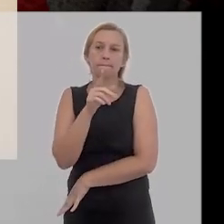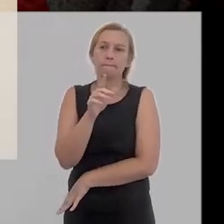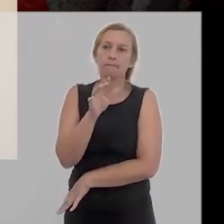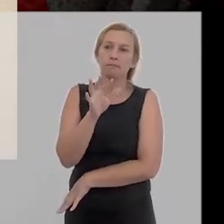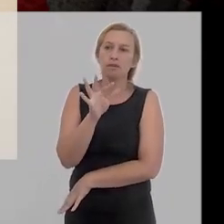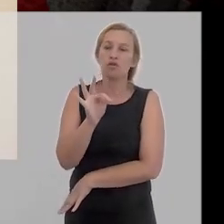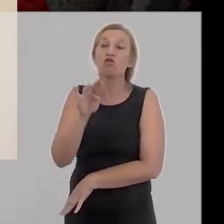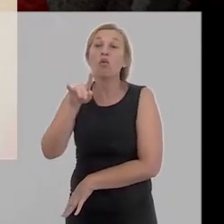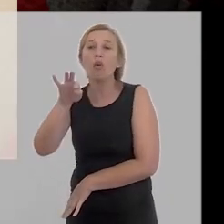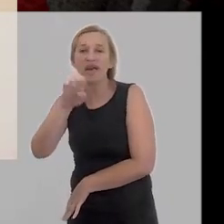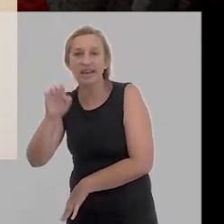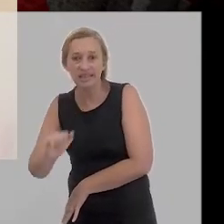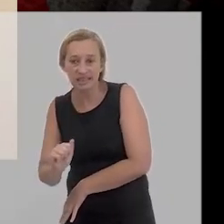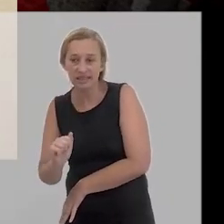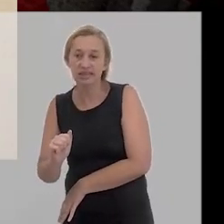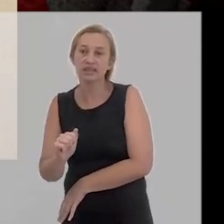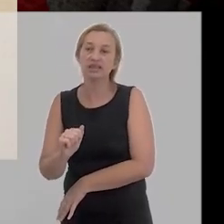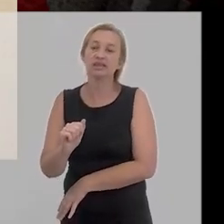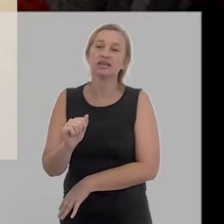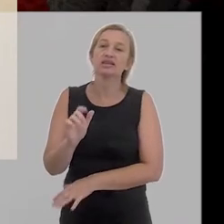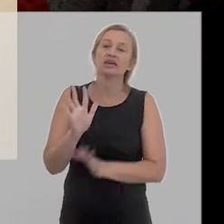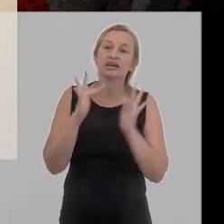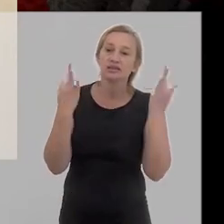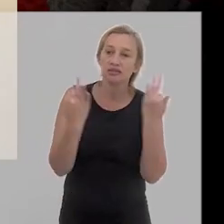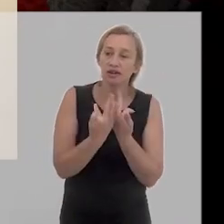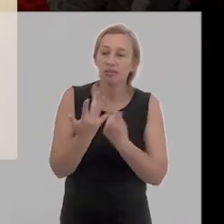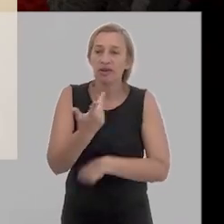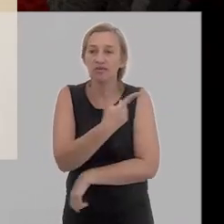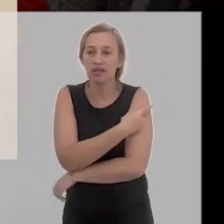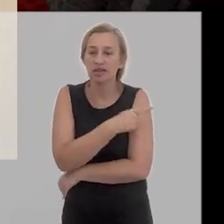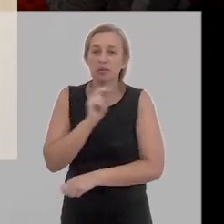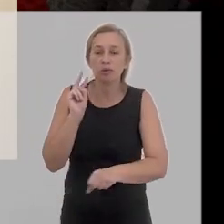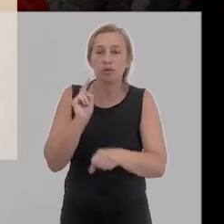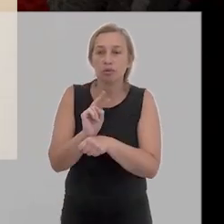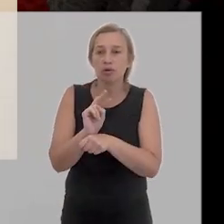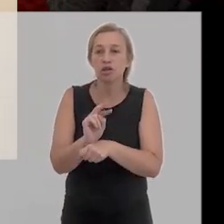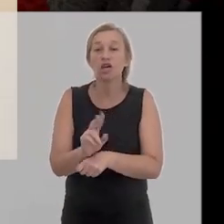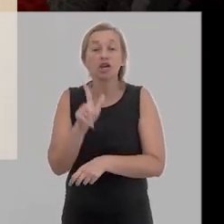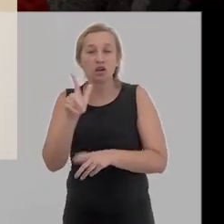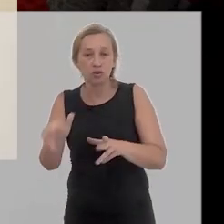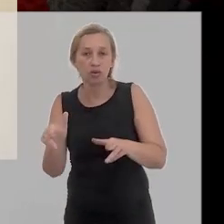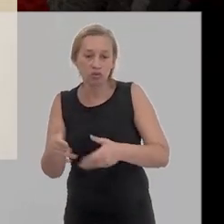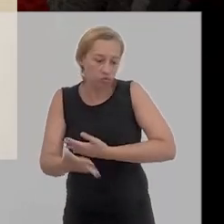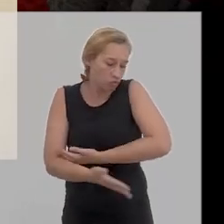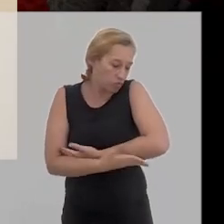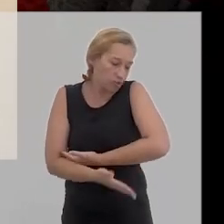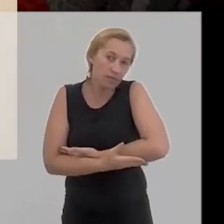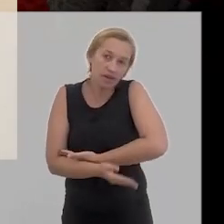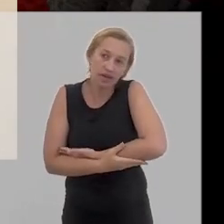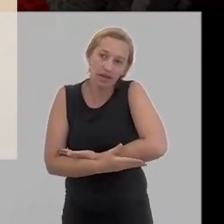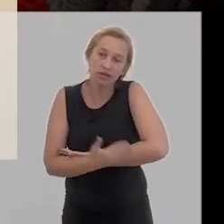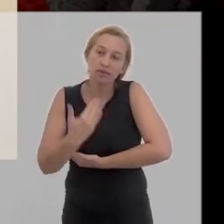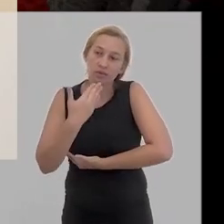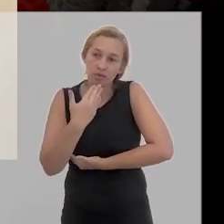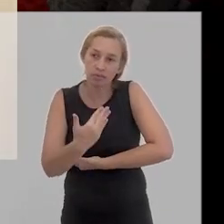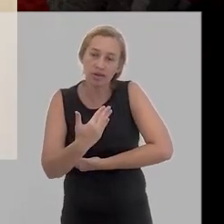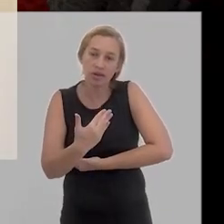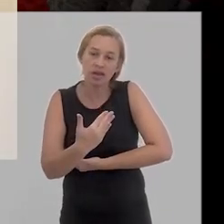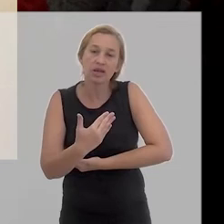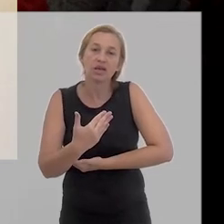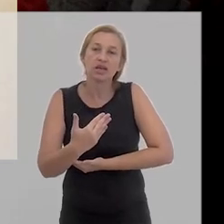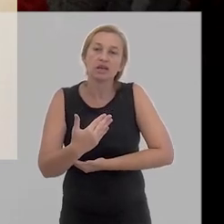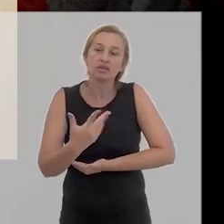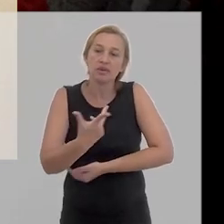faz com a vacina para influenza, né, vacina a família para proteger, como a gente faz com bebês